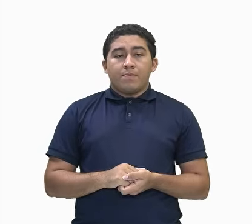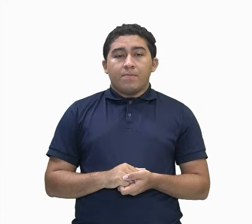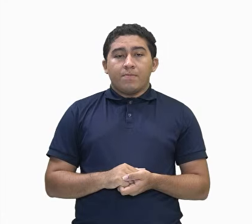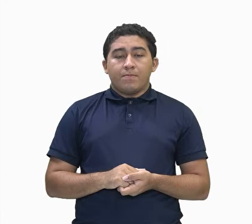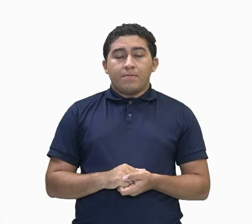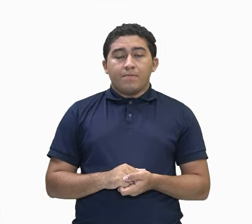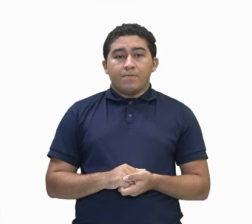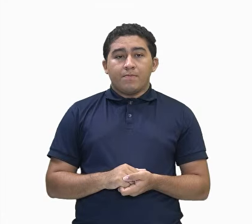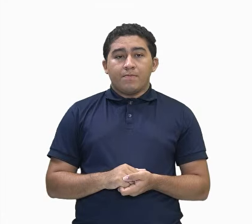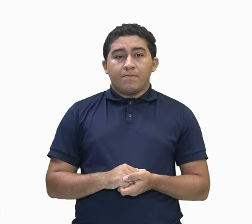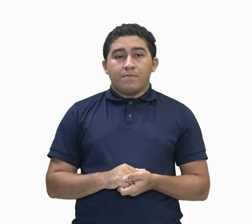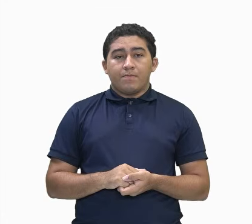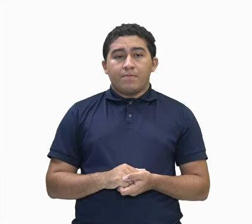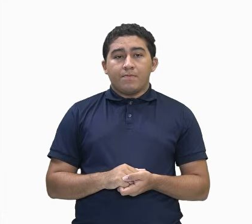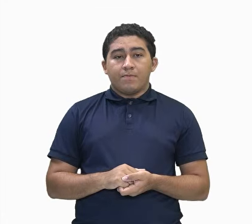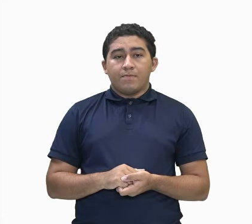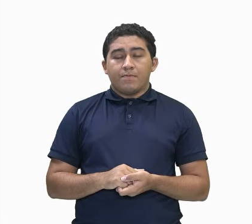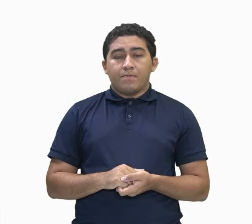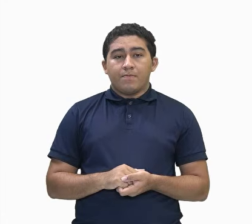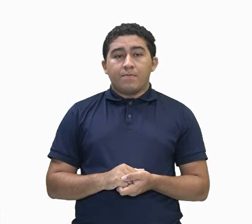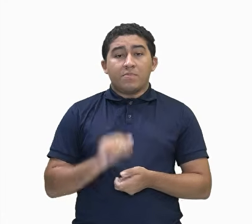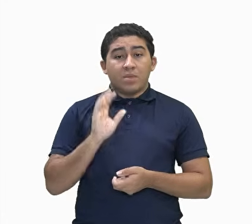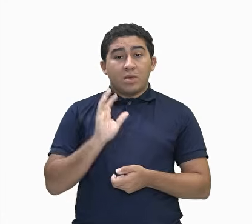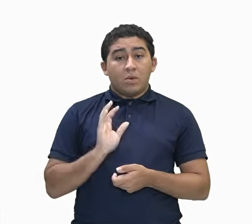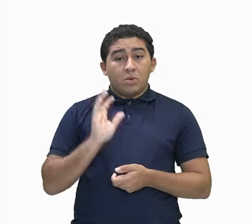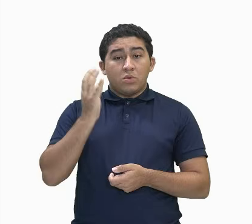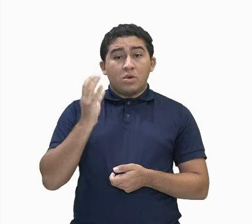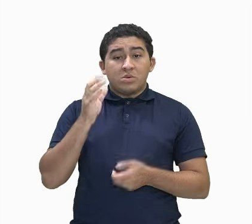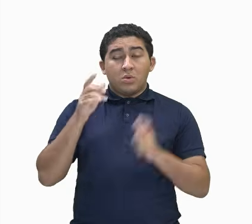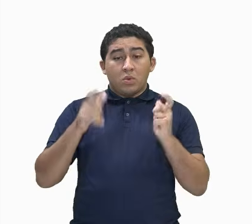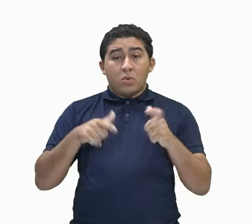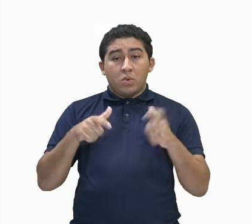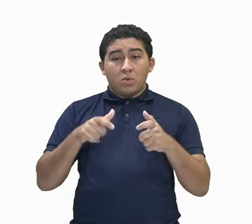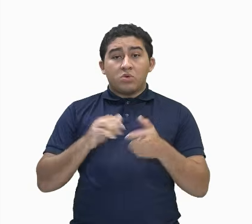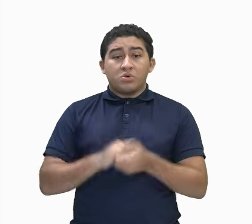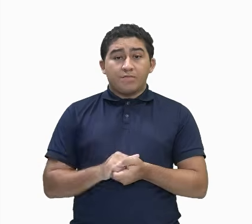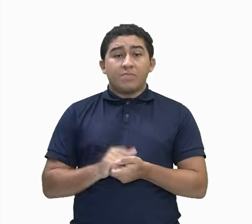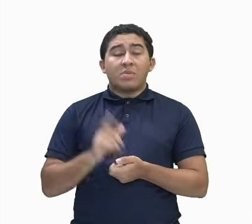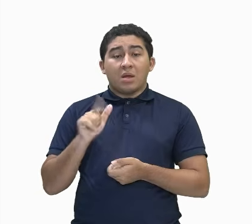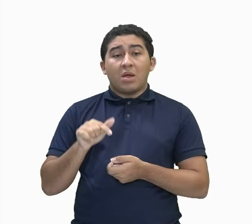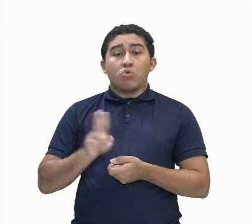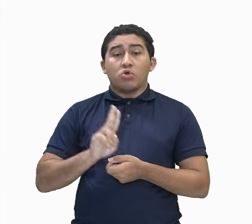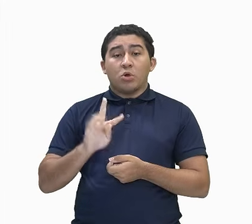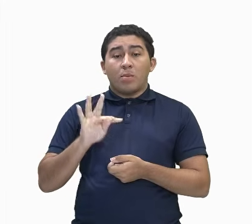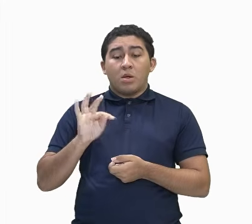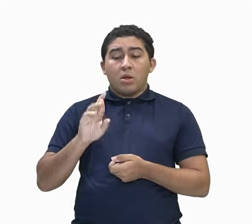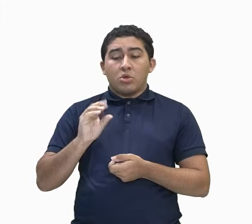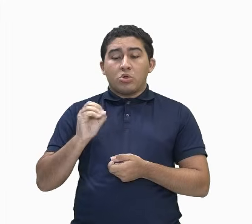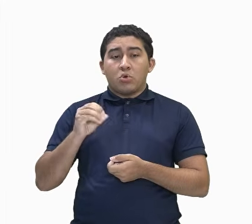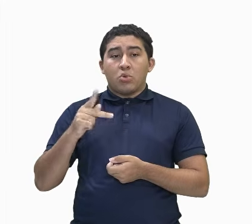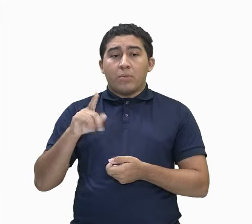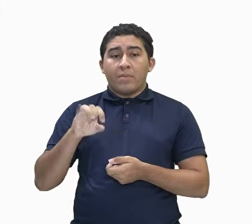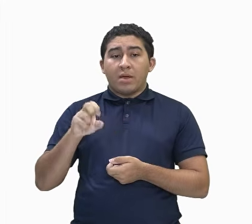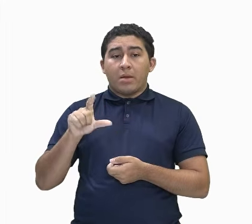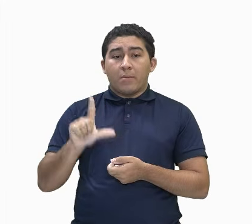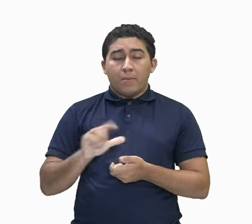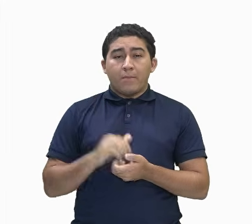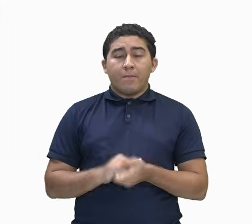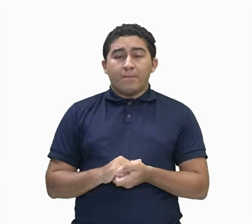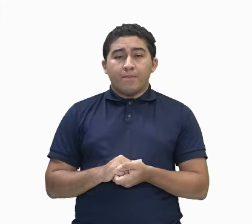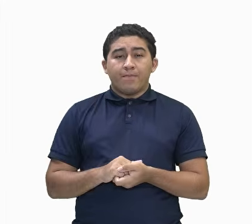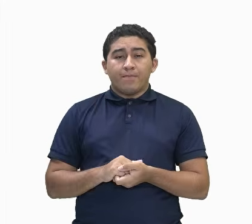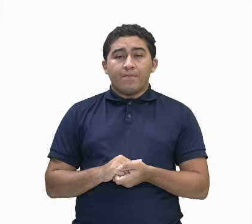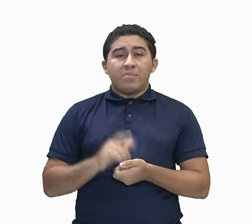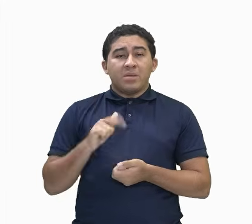gente, ocorre na zona climática tropical, Está ali na zona tropical, considerado